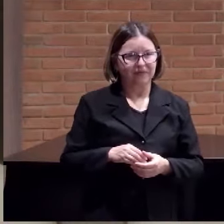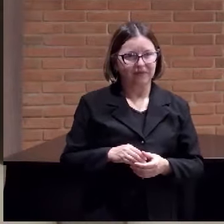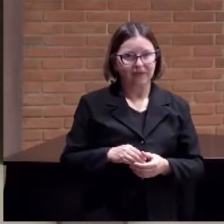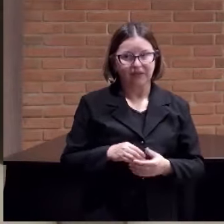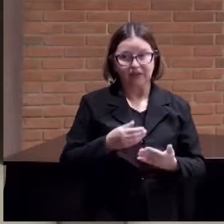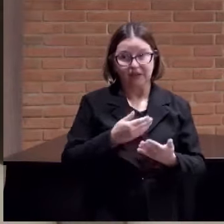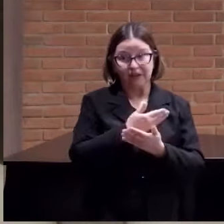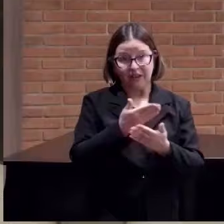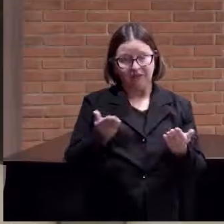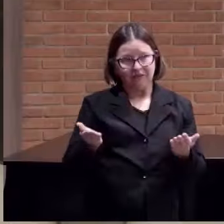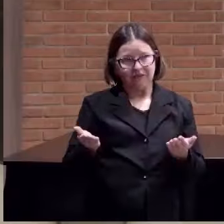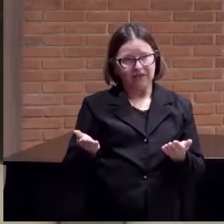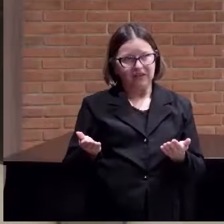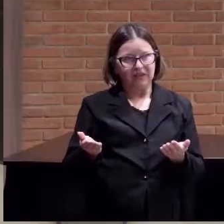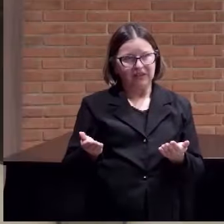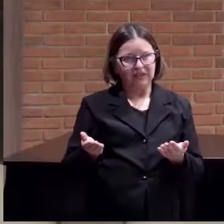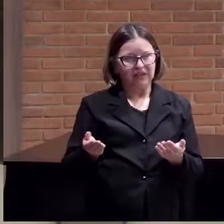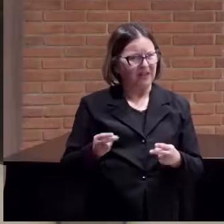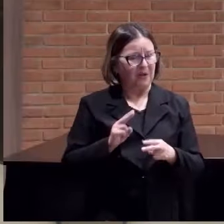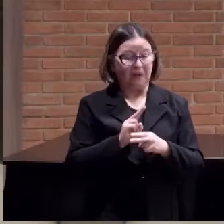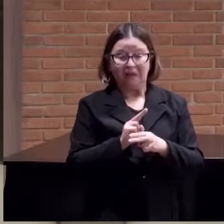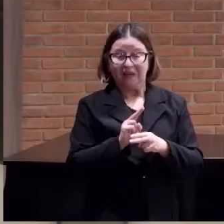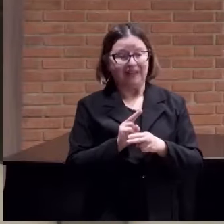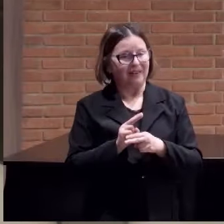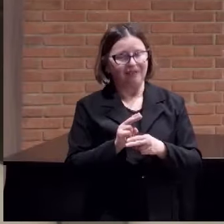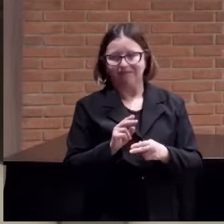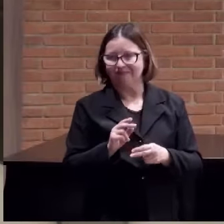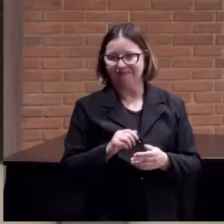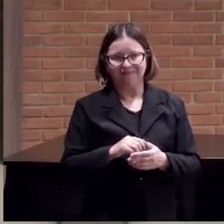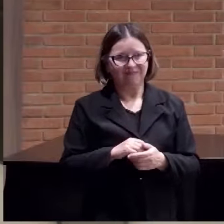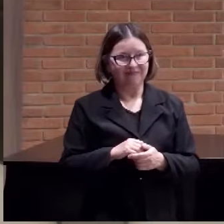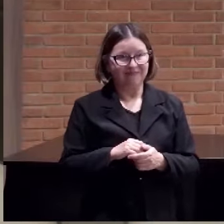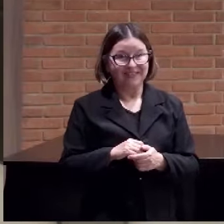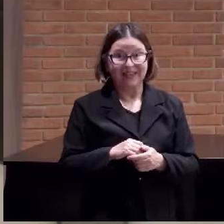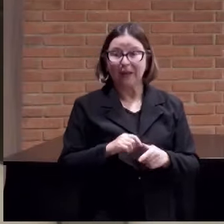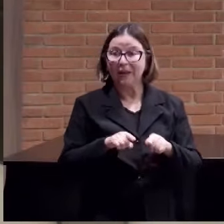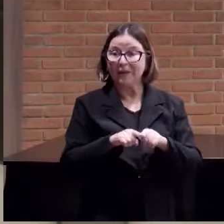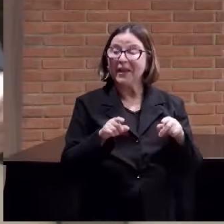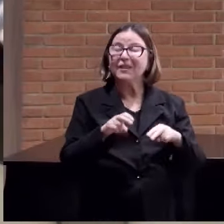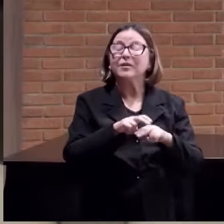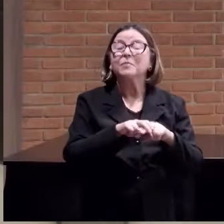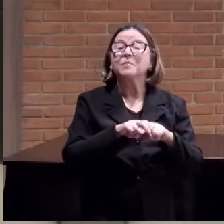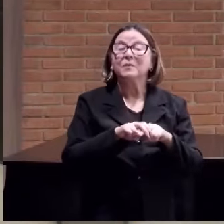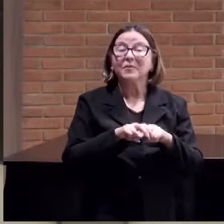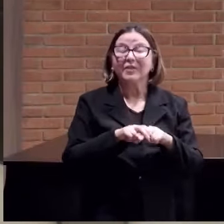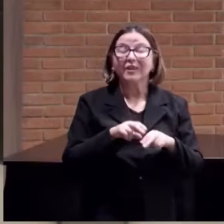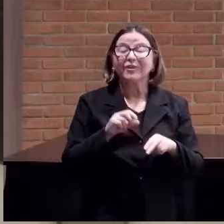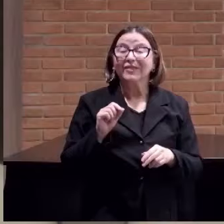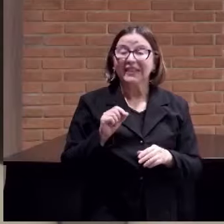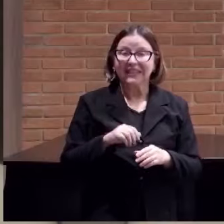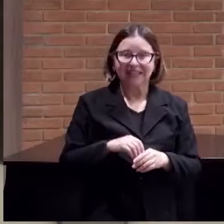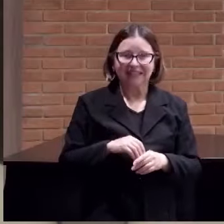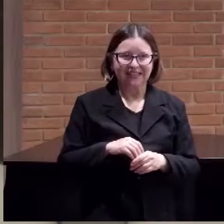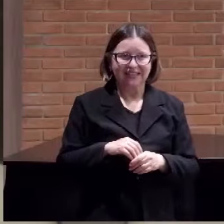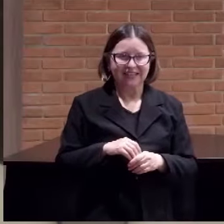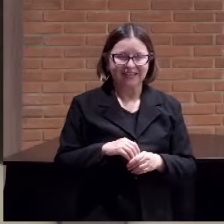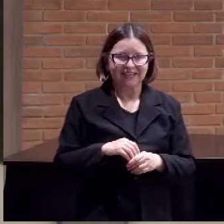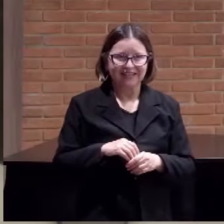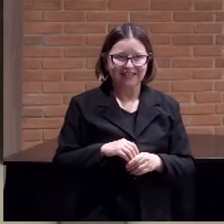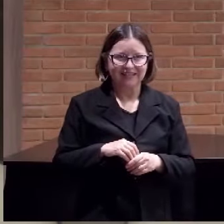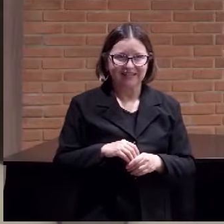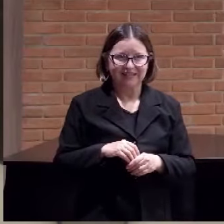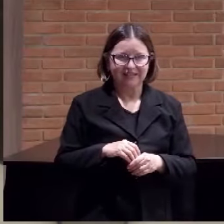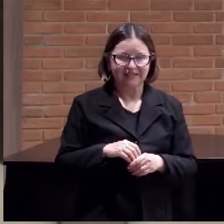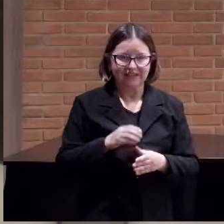Vocês não vão ser bem tratados. Mas por causa de quê? Nós vimos aqui